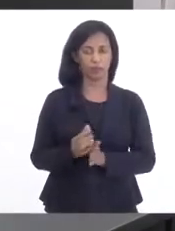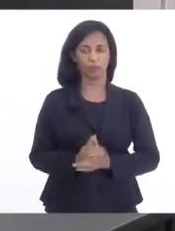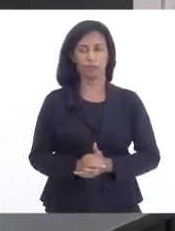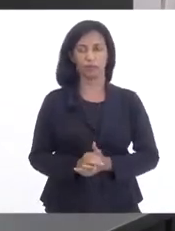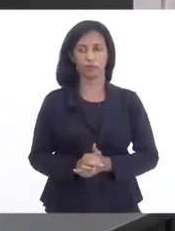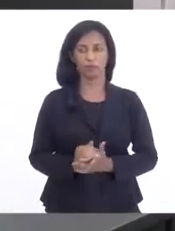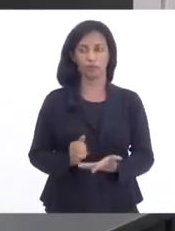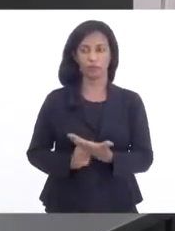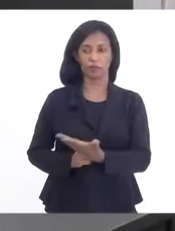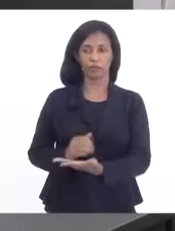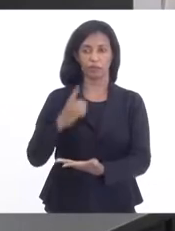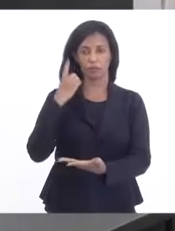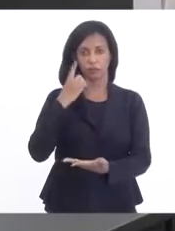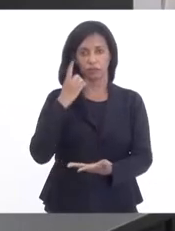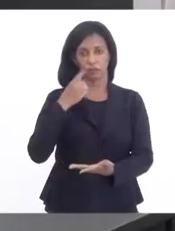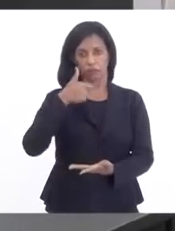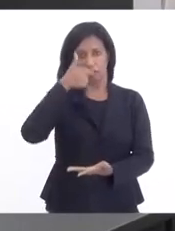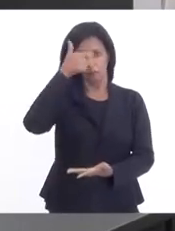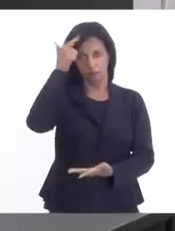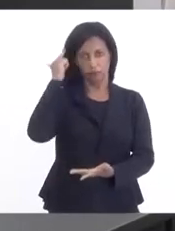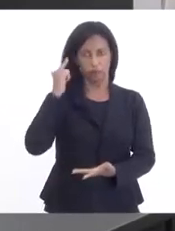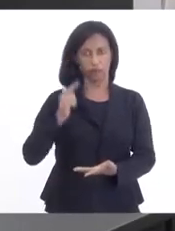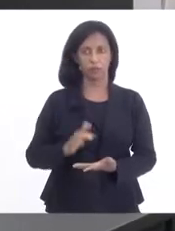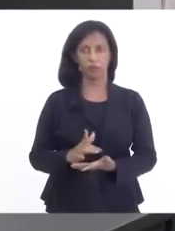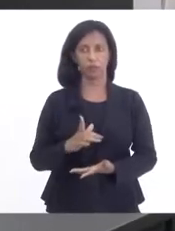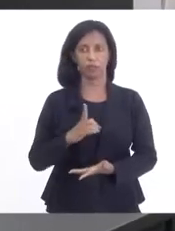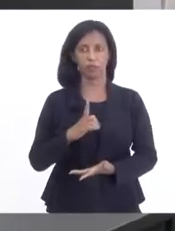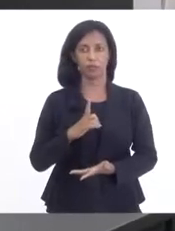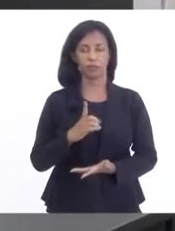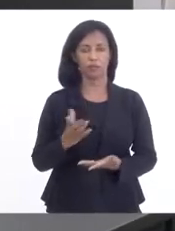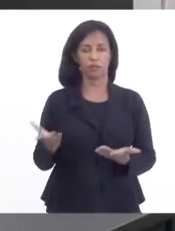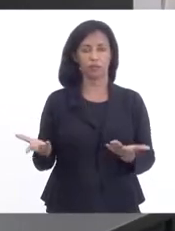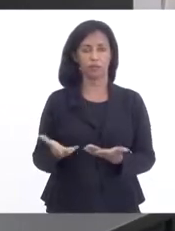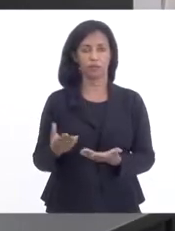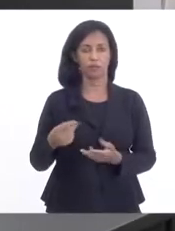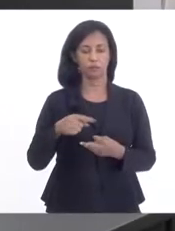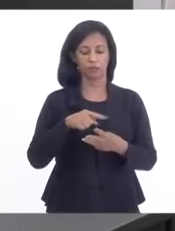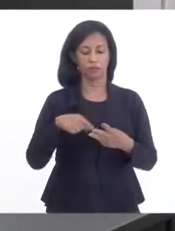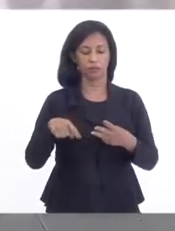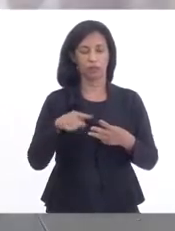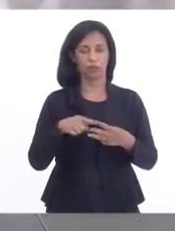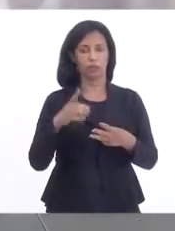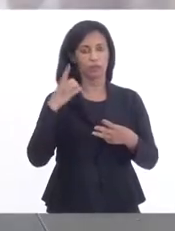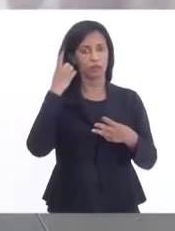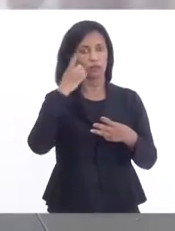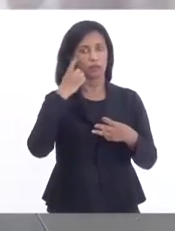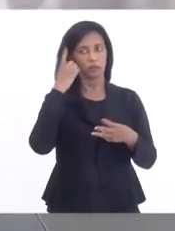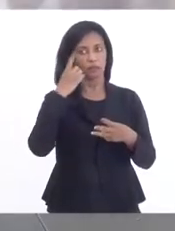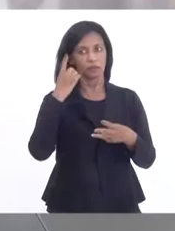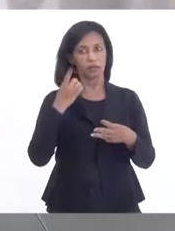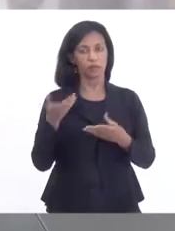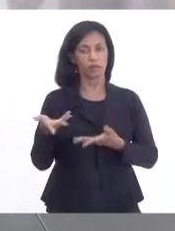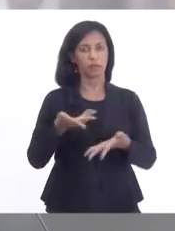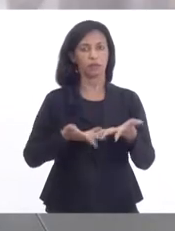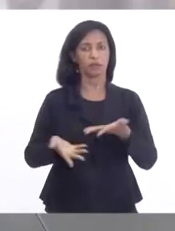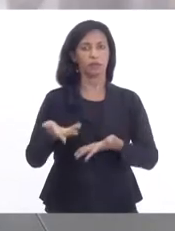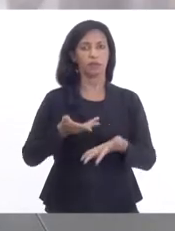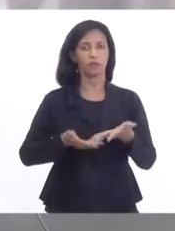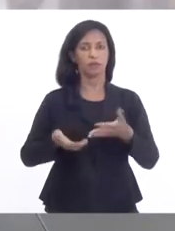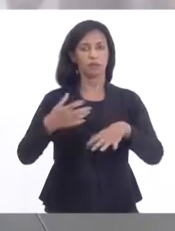aqui ao deputado Luiz Paulo que nós teremos três deputados que vão